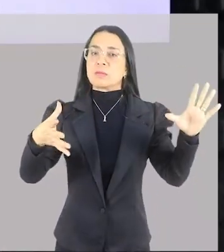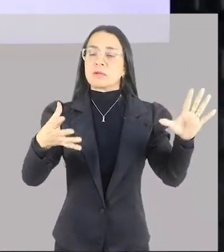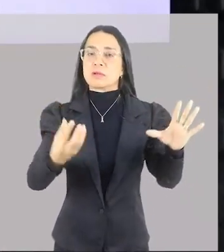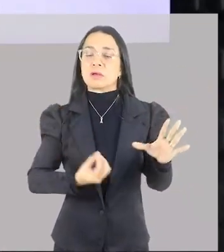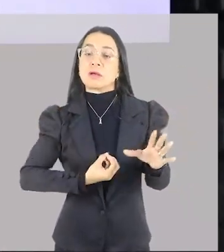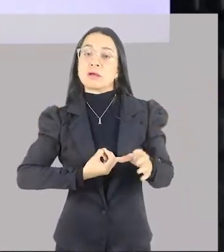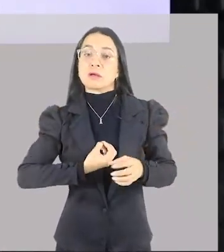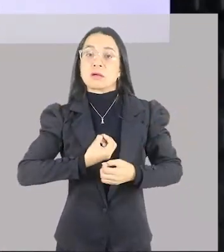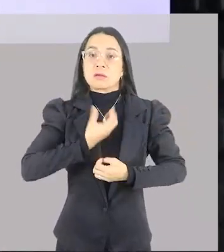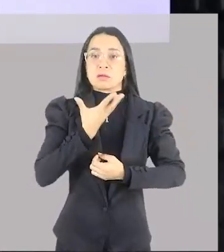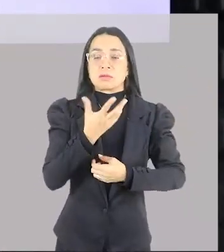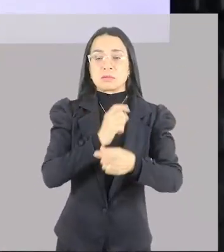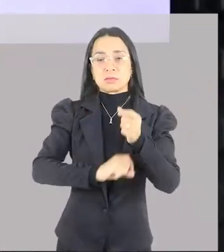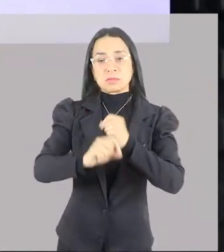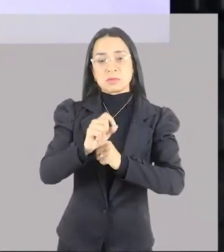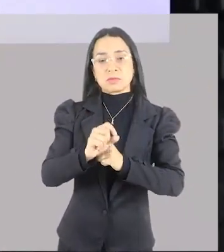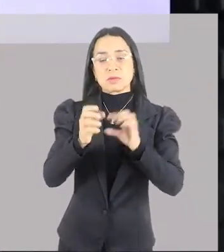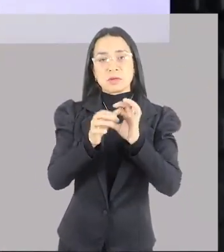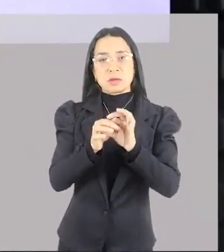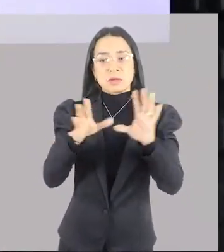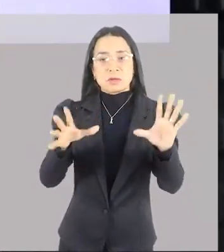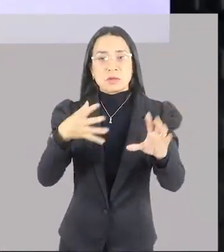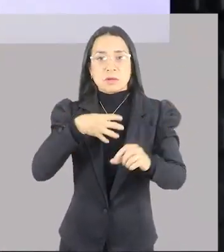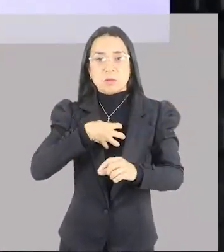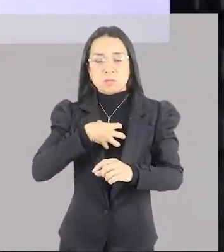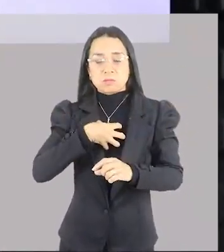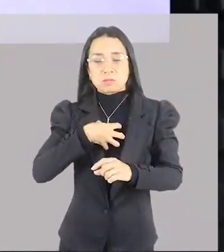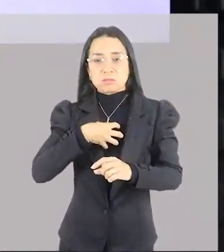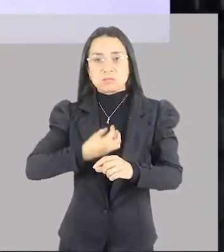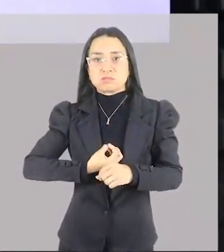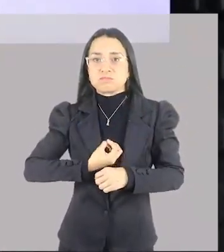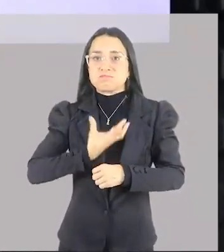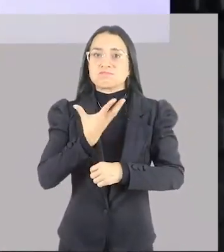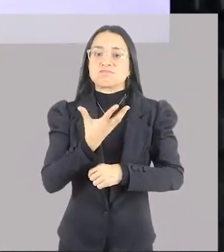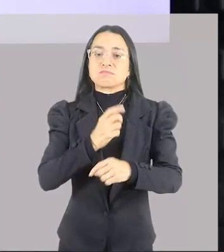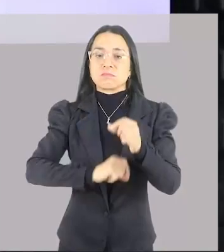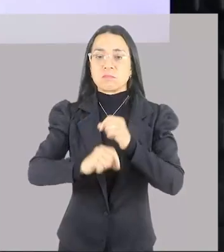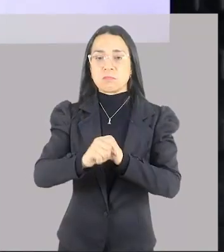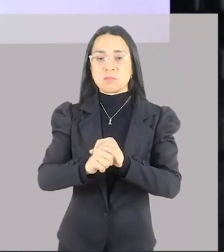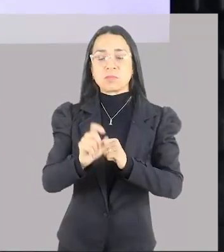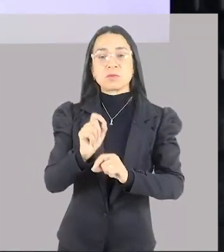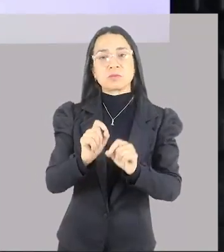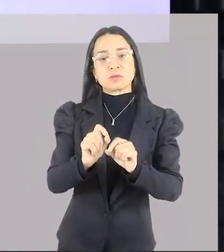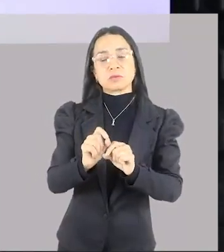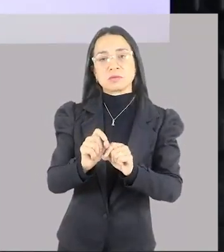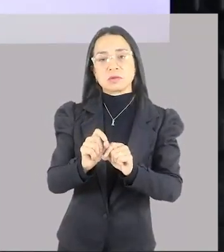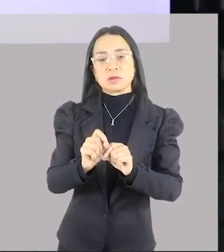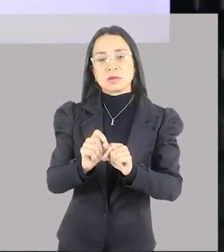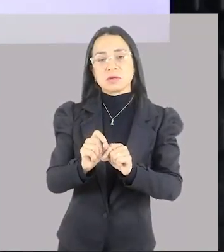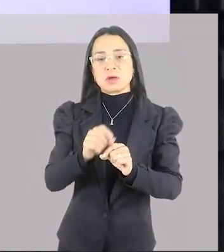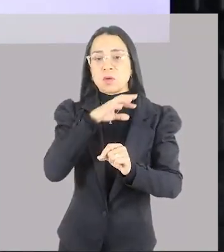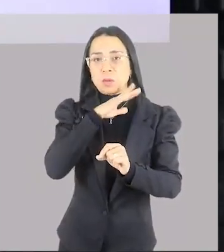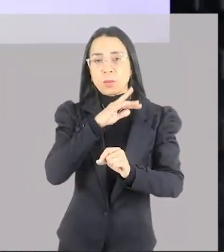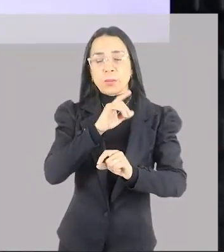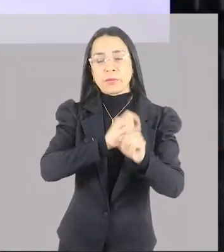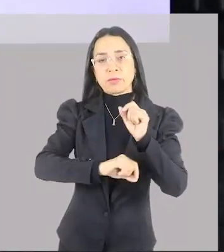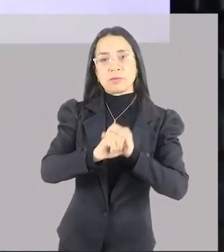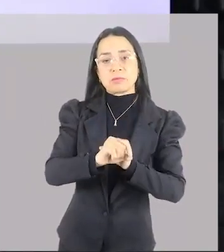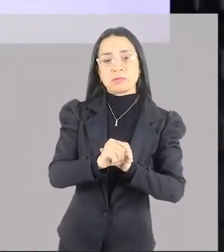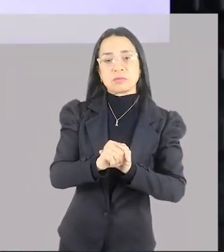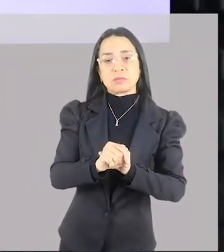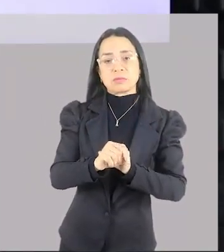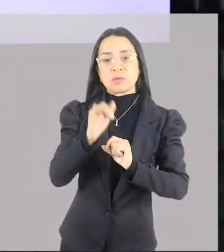emoções, certo? De liberar os sentimentos e que sejam emoções ruins,